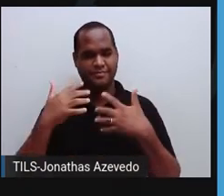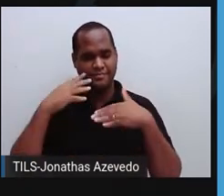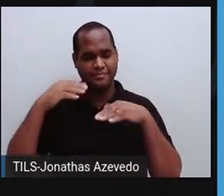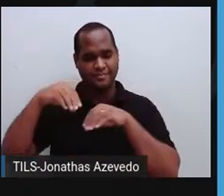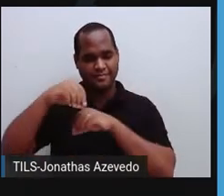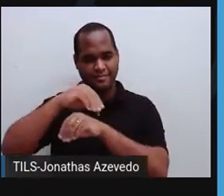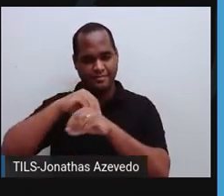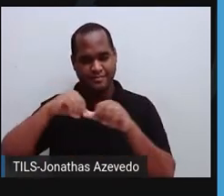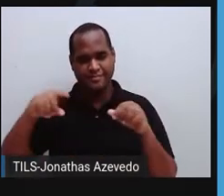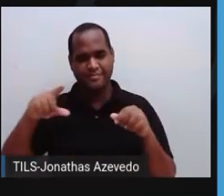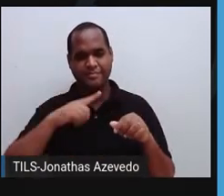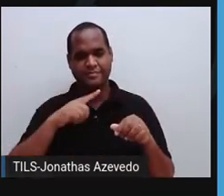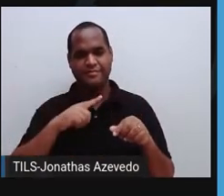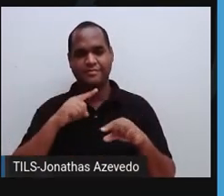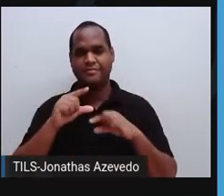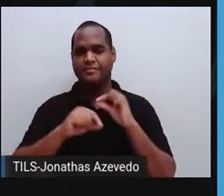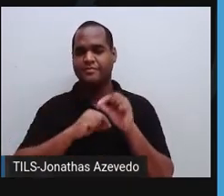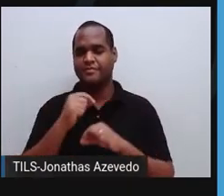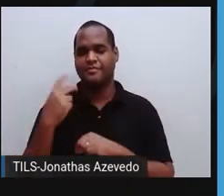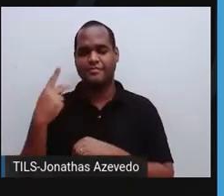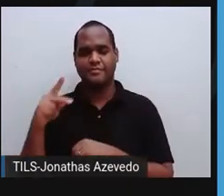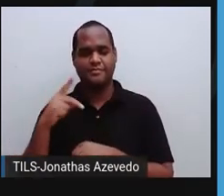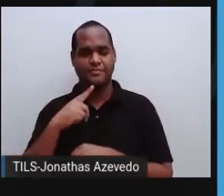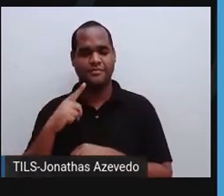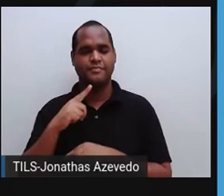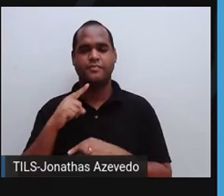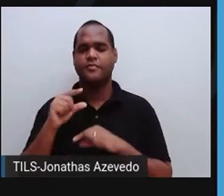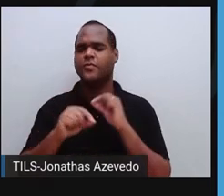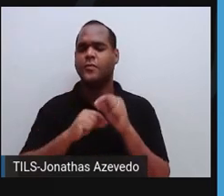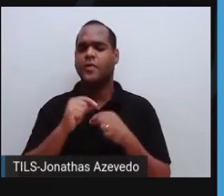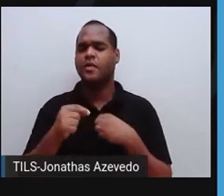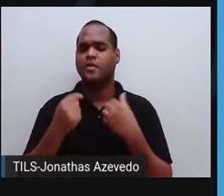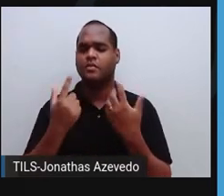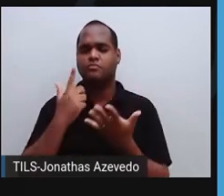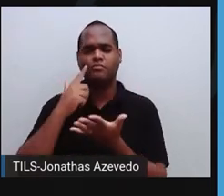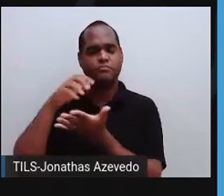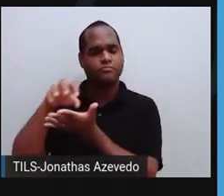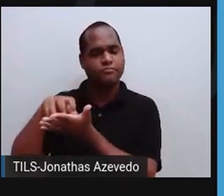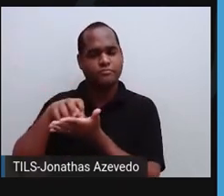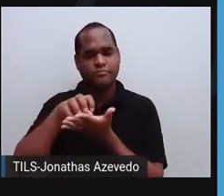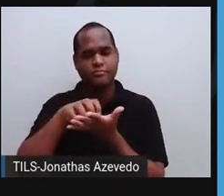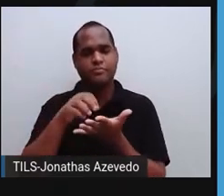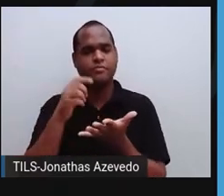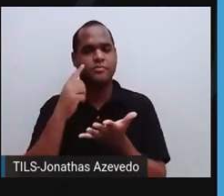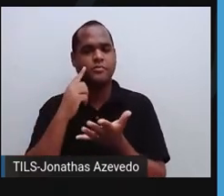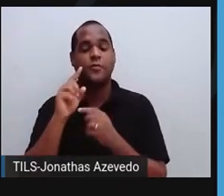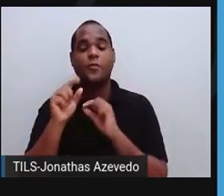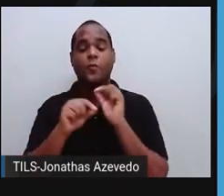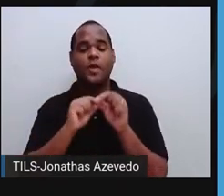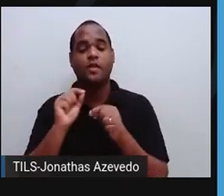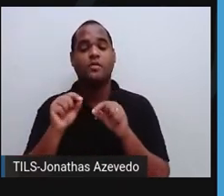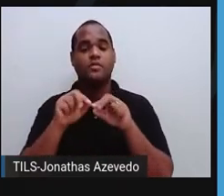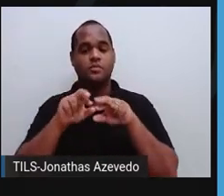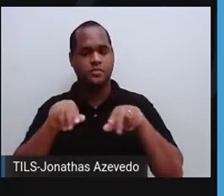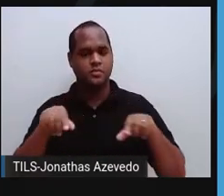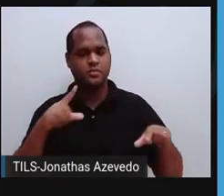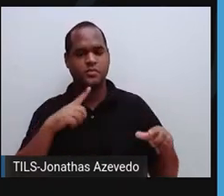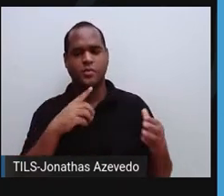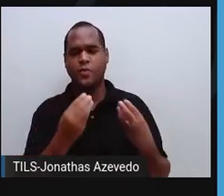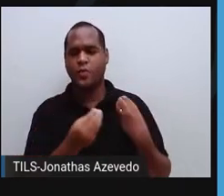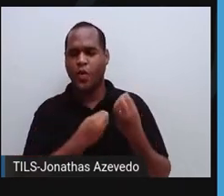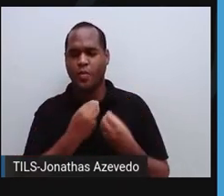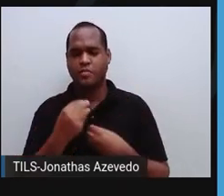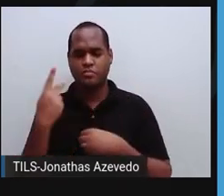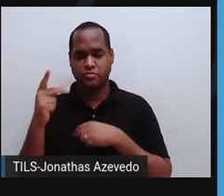tempo muito curto e que os seres vivos, eles eram sempre como eles eram. A ideia do fixismo, que não havia mudança